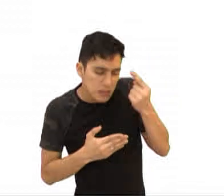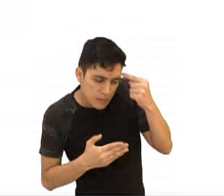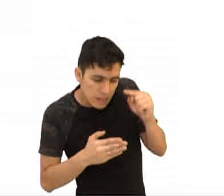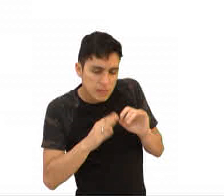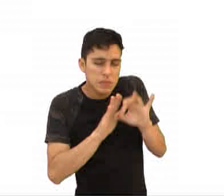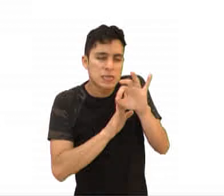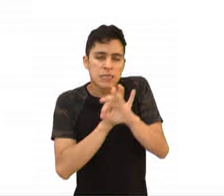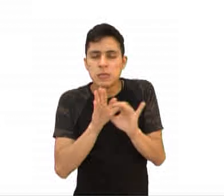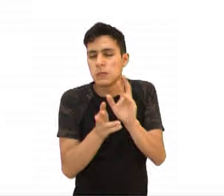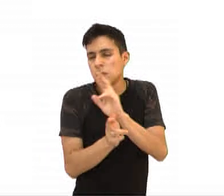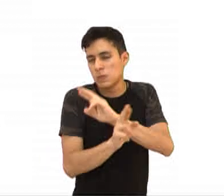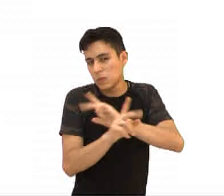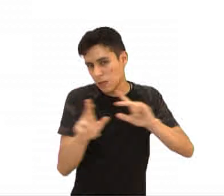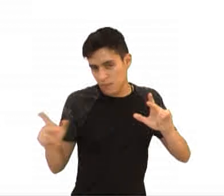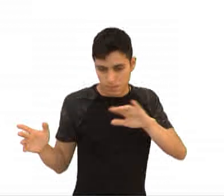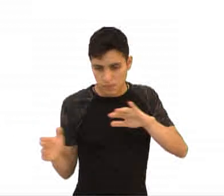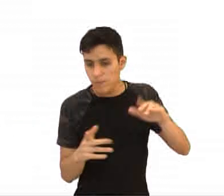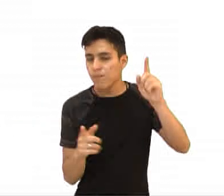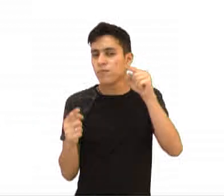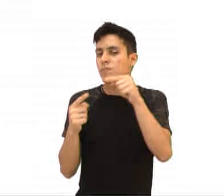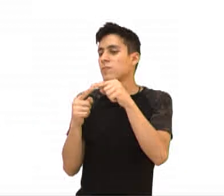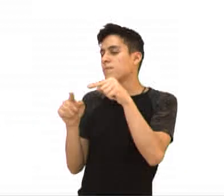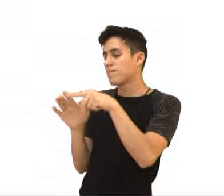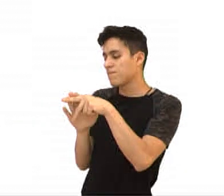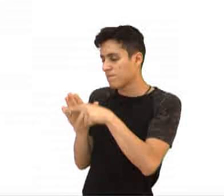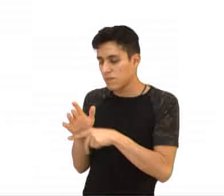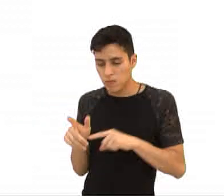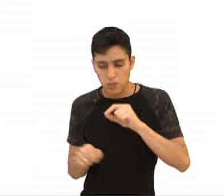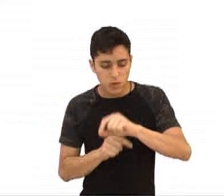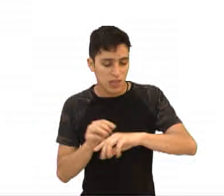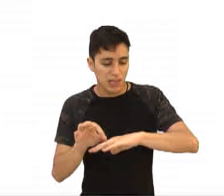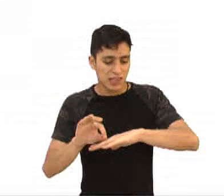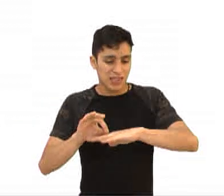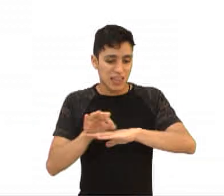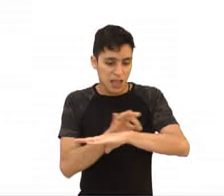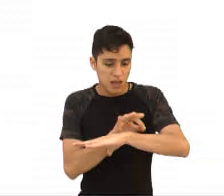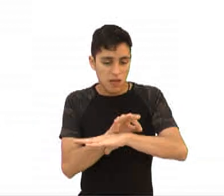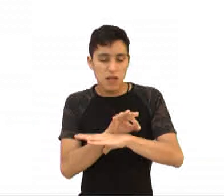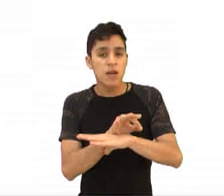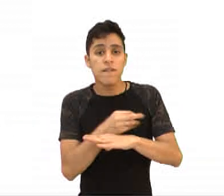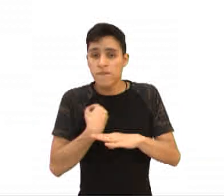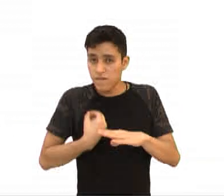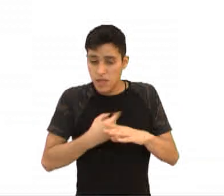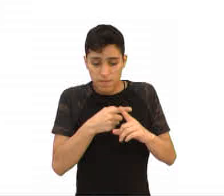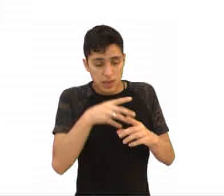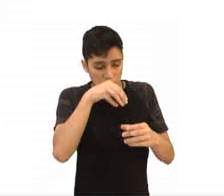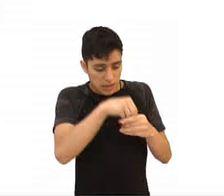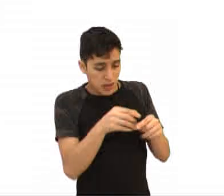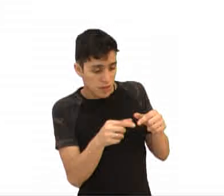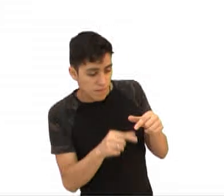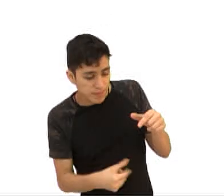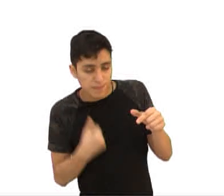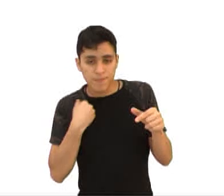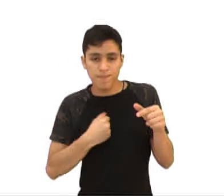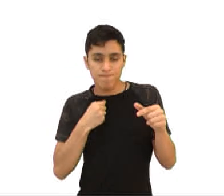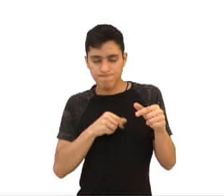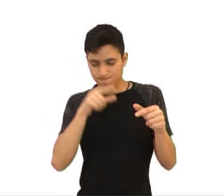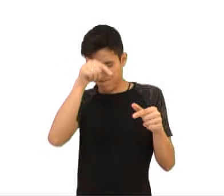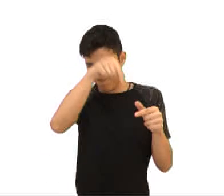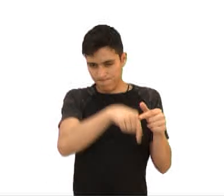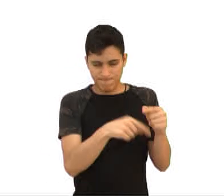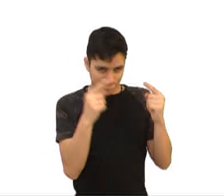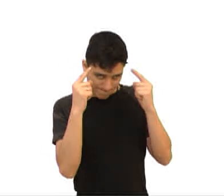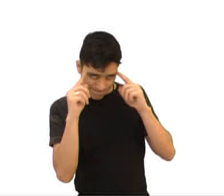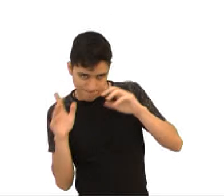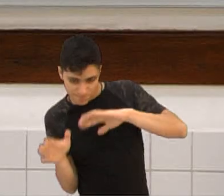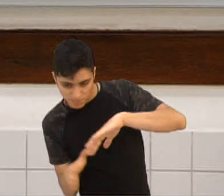O grande desafio da Arca Xenarthra é manter as células de animais vivas dentro do crioprotetor, o tubo que contém a amostra.